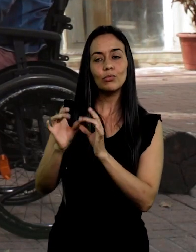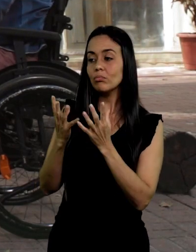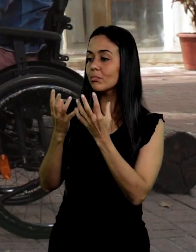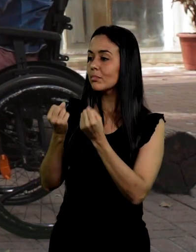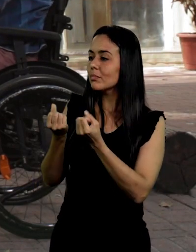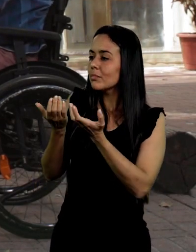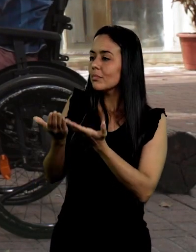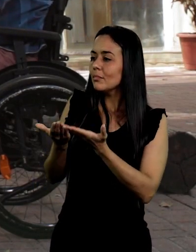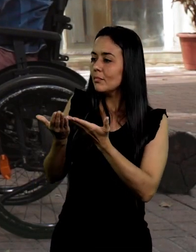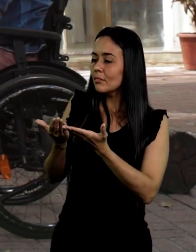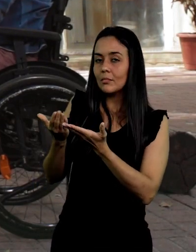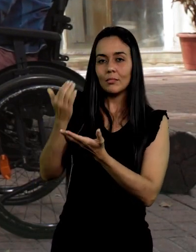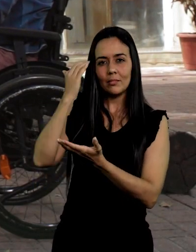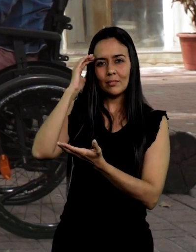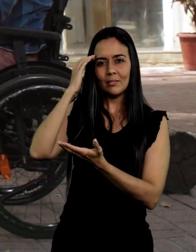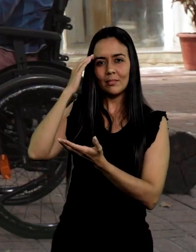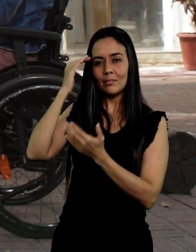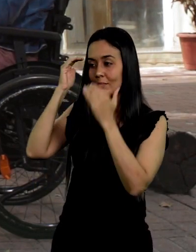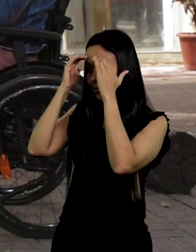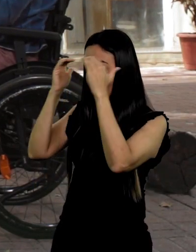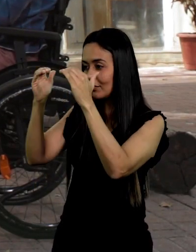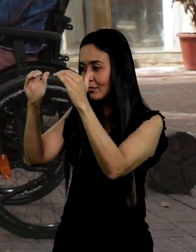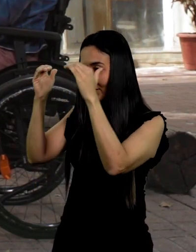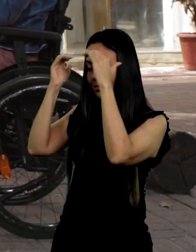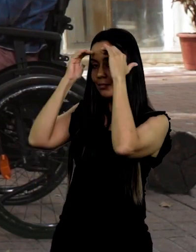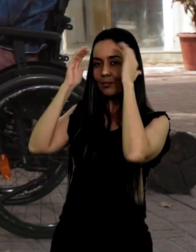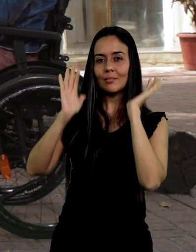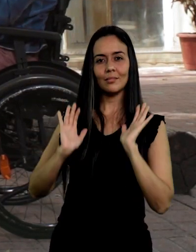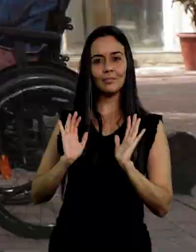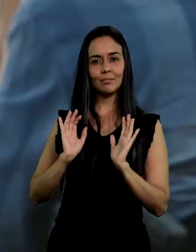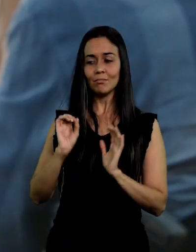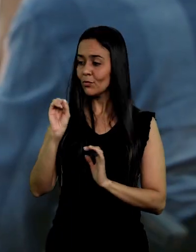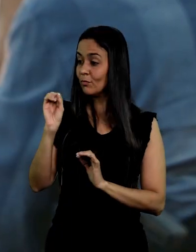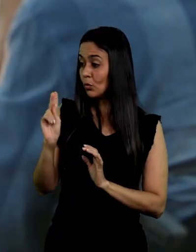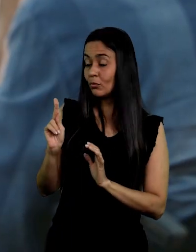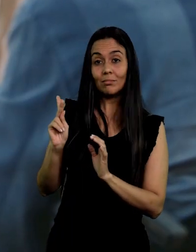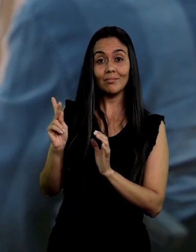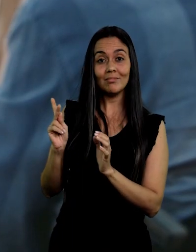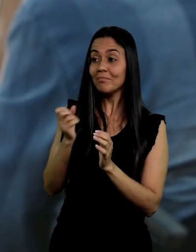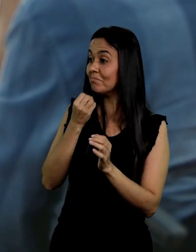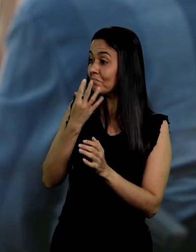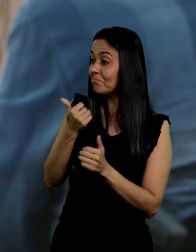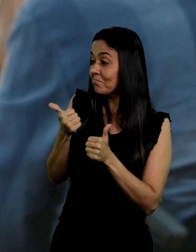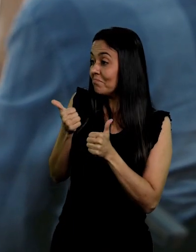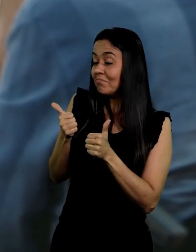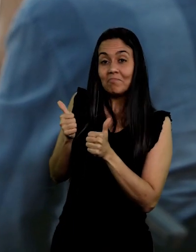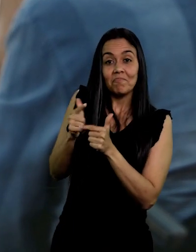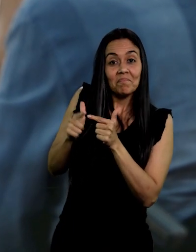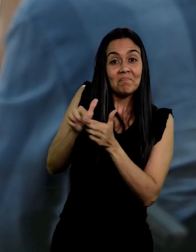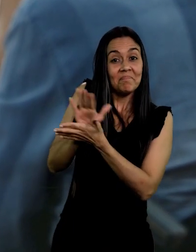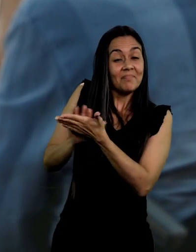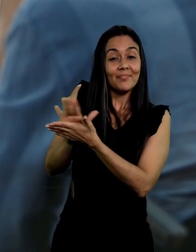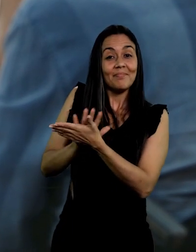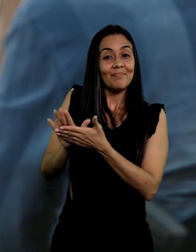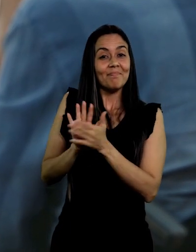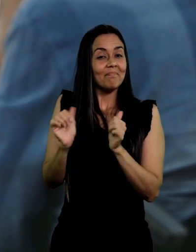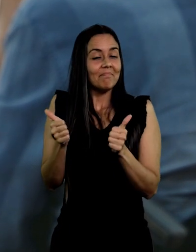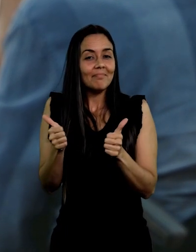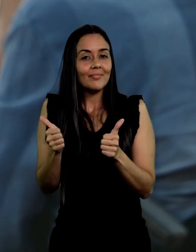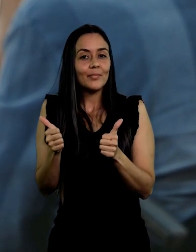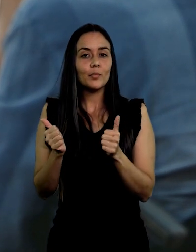coisa nem outra. É o famoso bom também. Bom também. Eu acho que se fosse para reduzir